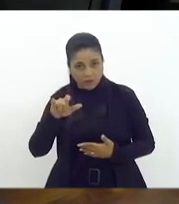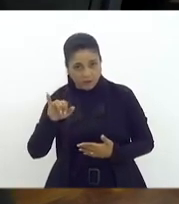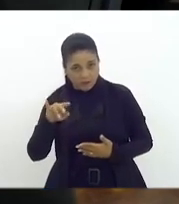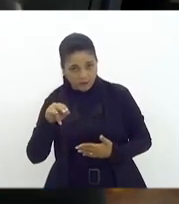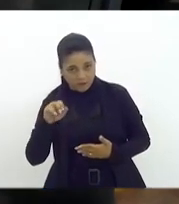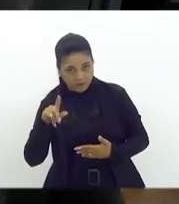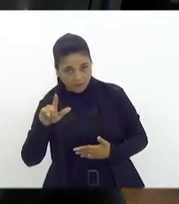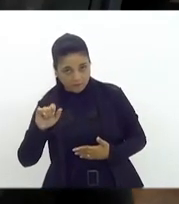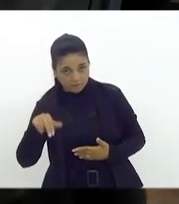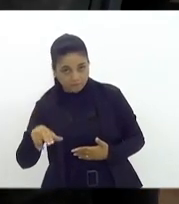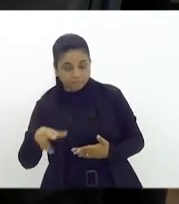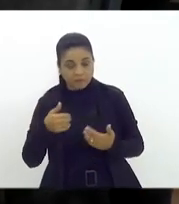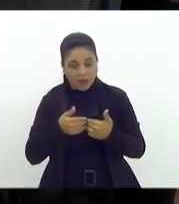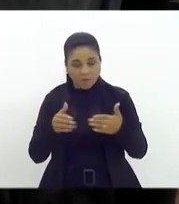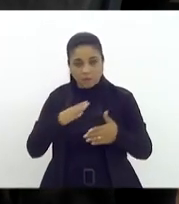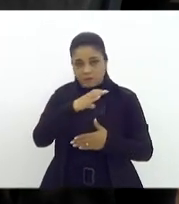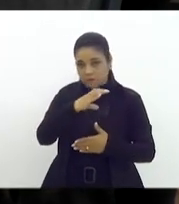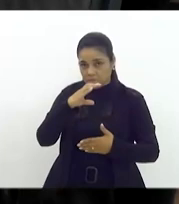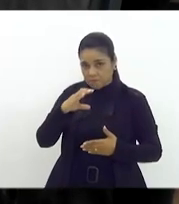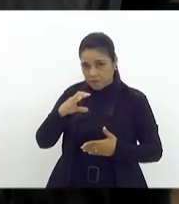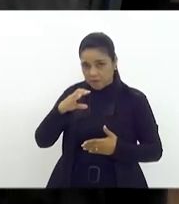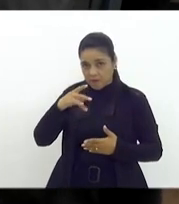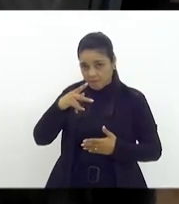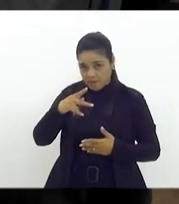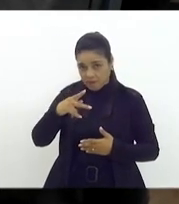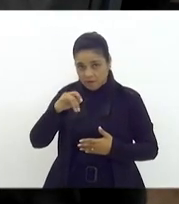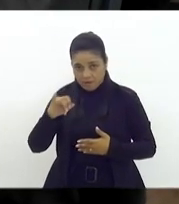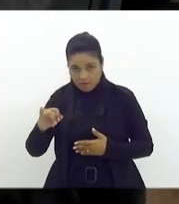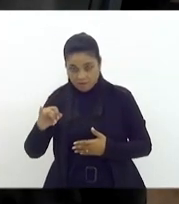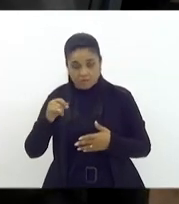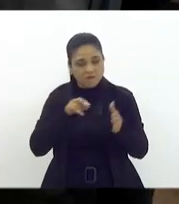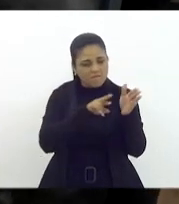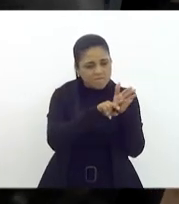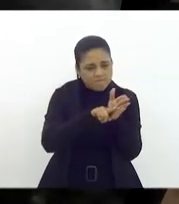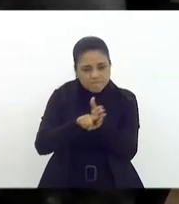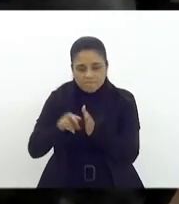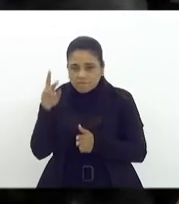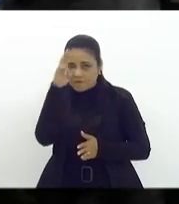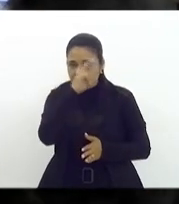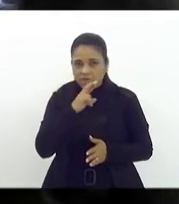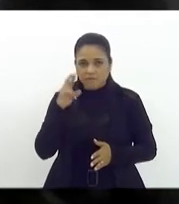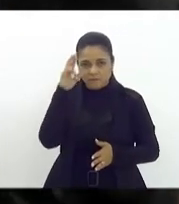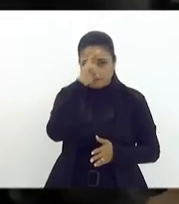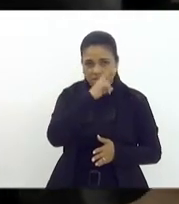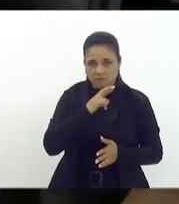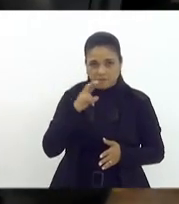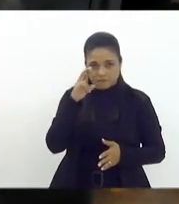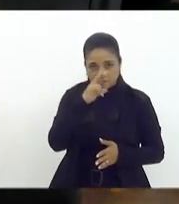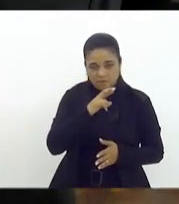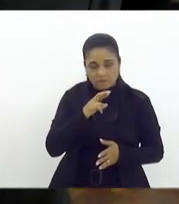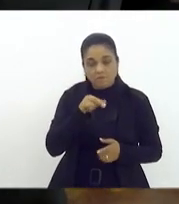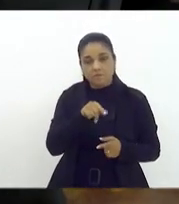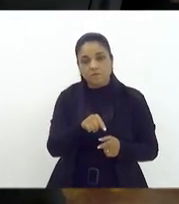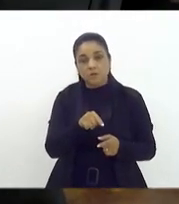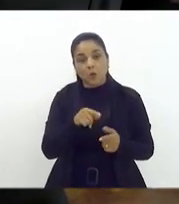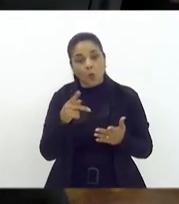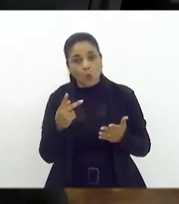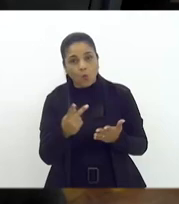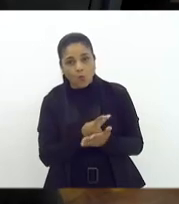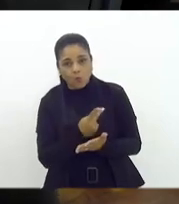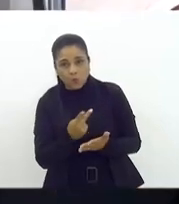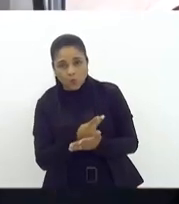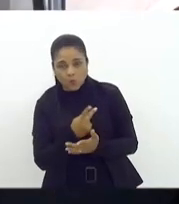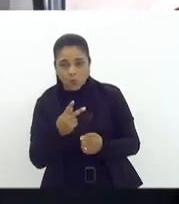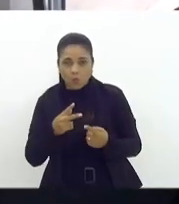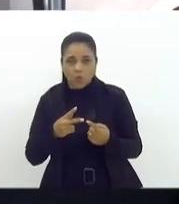aberta com o intuito de investigar também não só os erros que